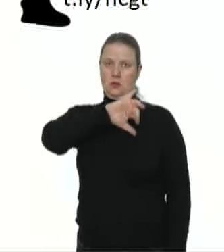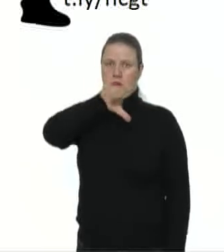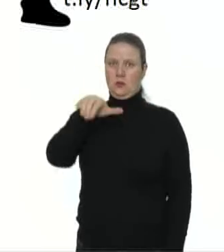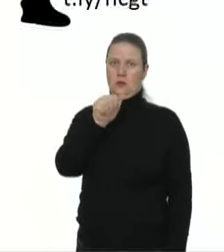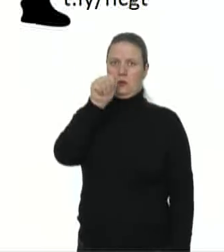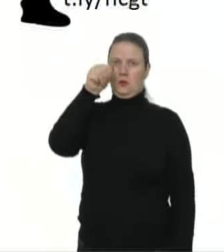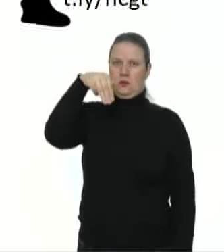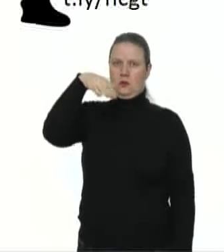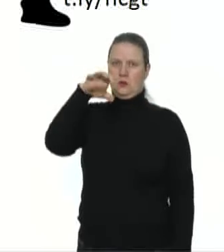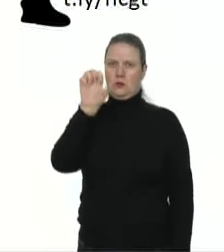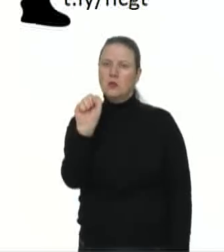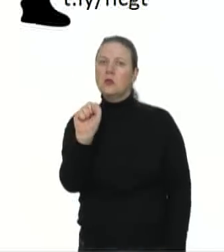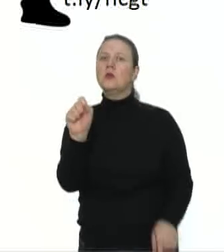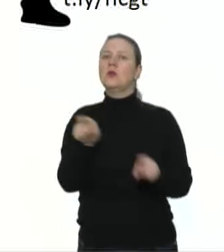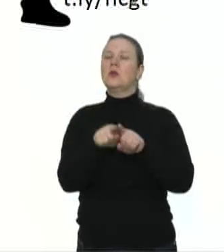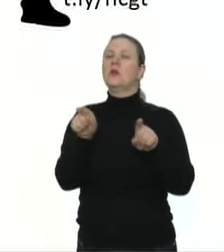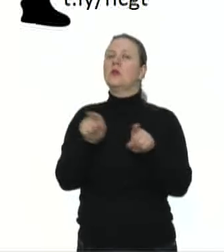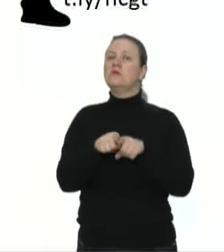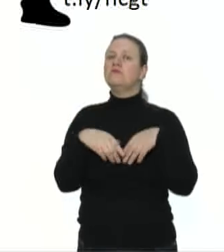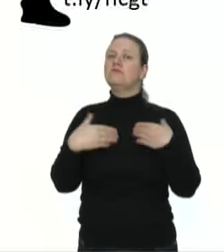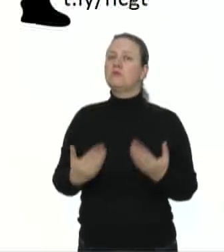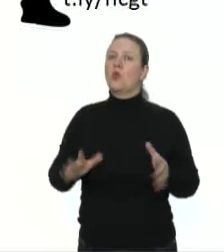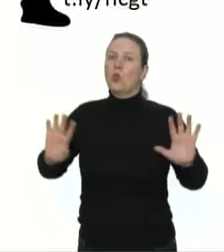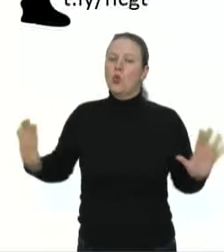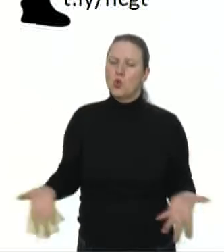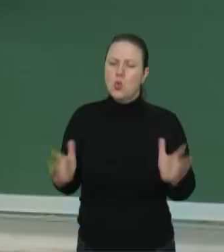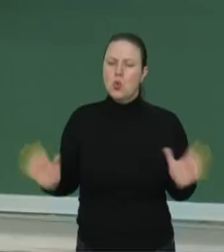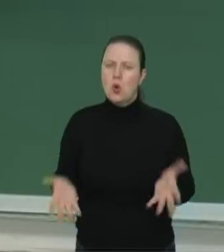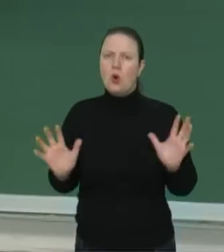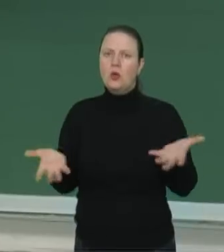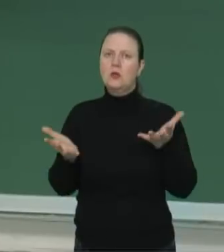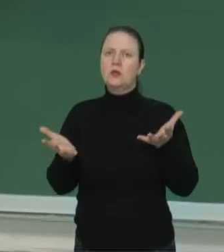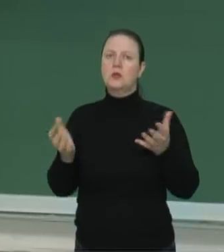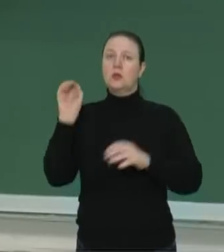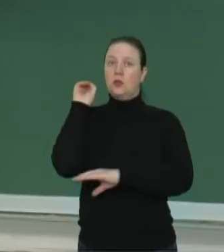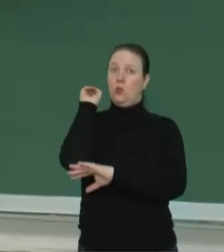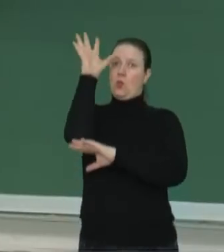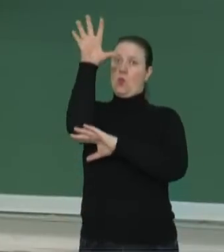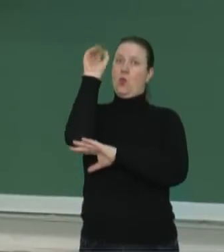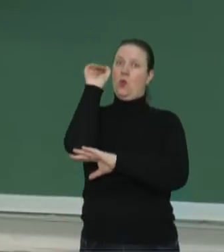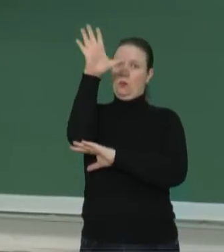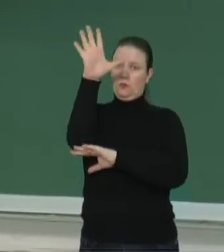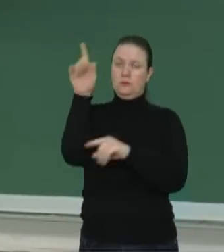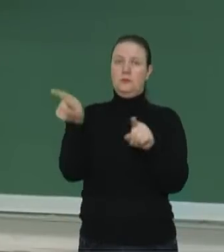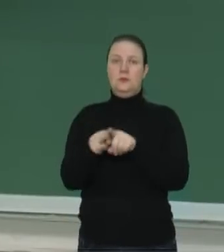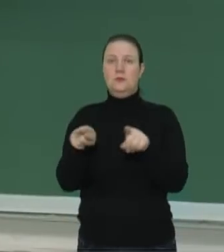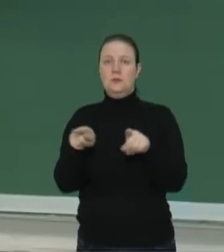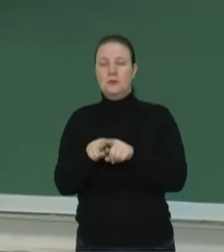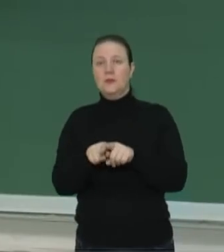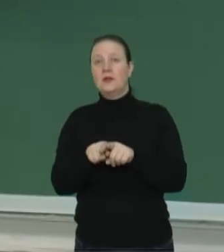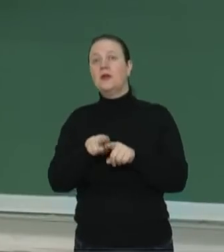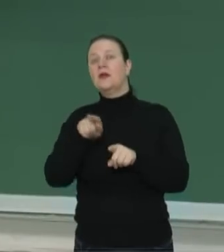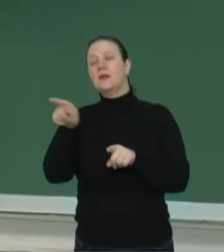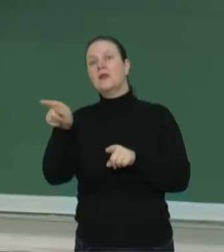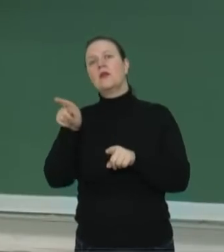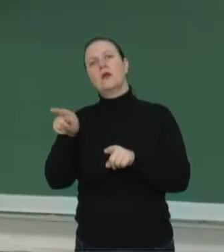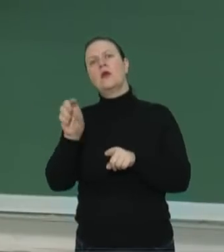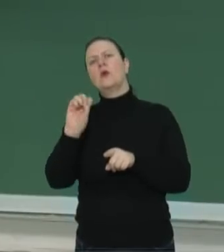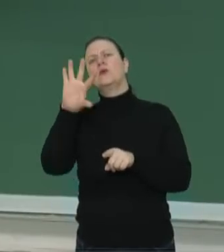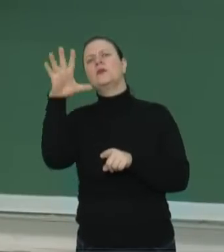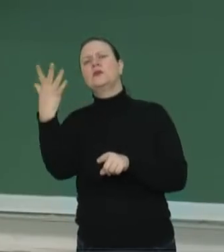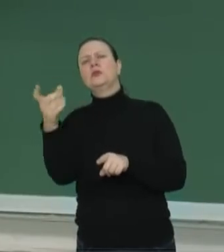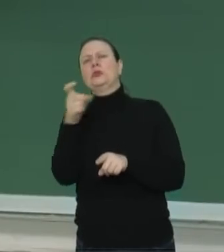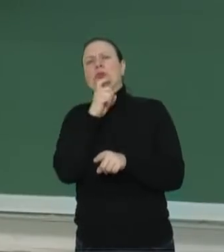Naismith. O grande motivador da invenção do esporte era aquela situação de